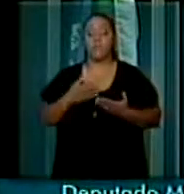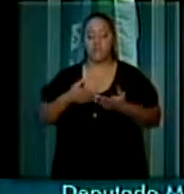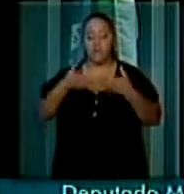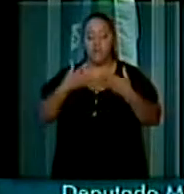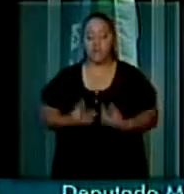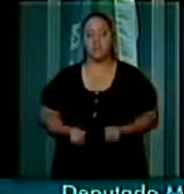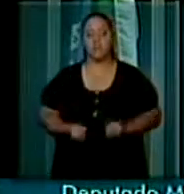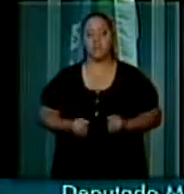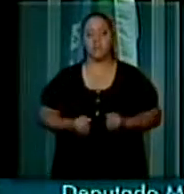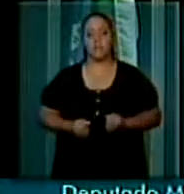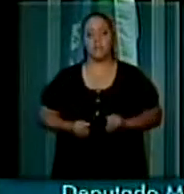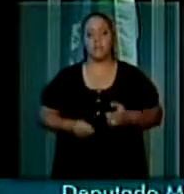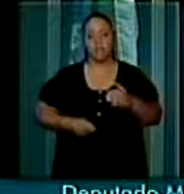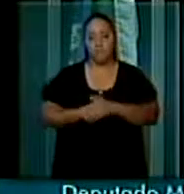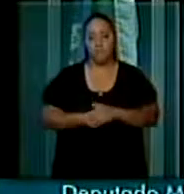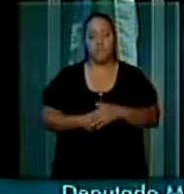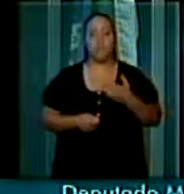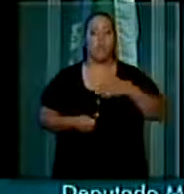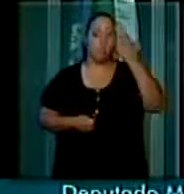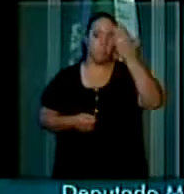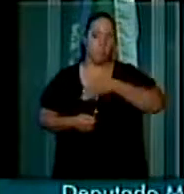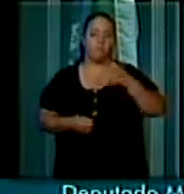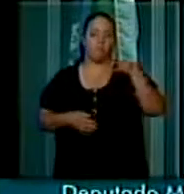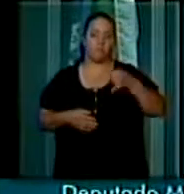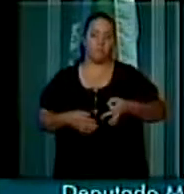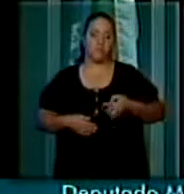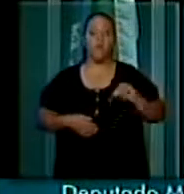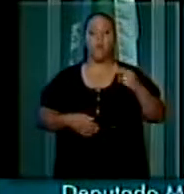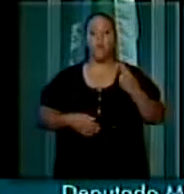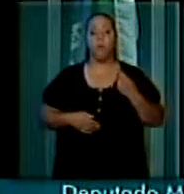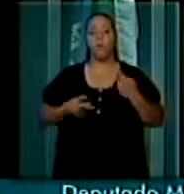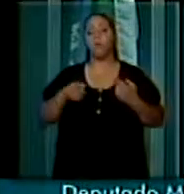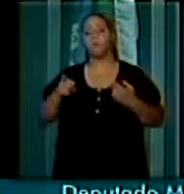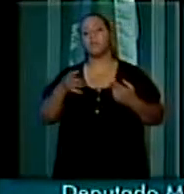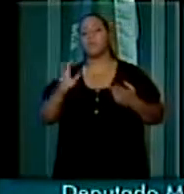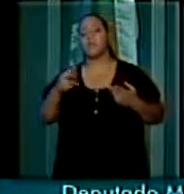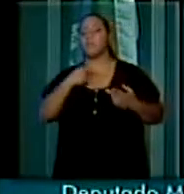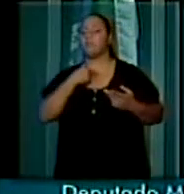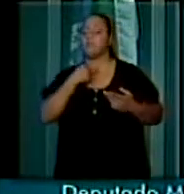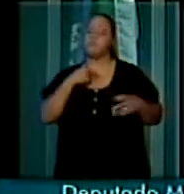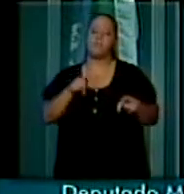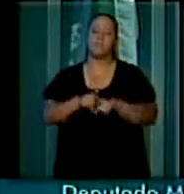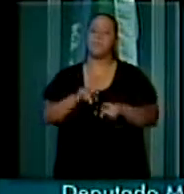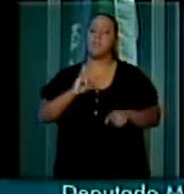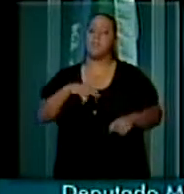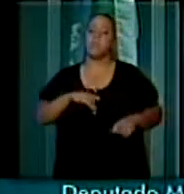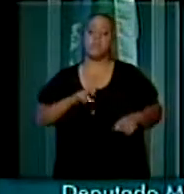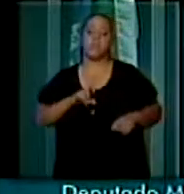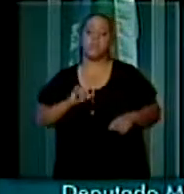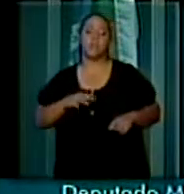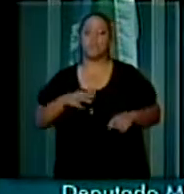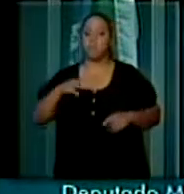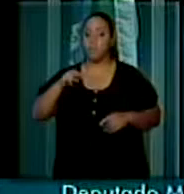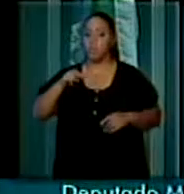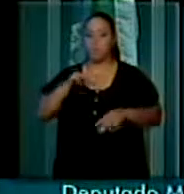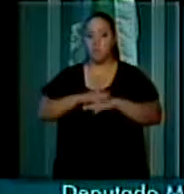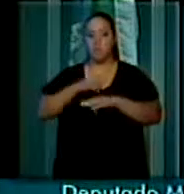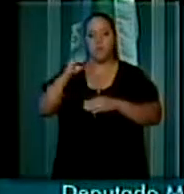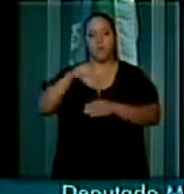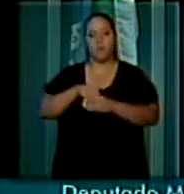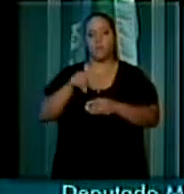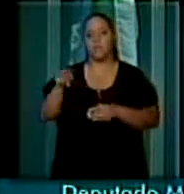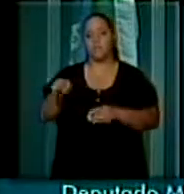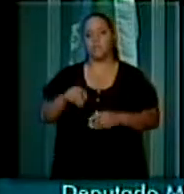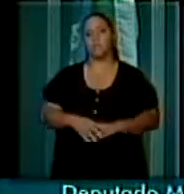o processo e prova a sua inocência, ou ele já se torna também inelegível. E foi muito